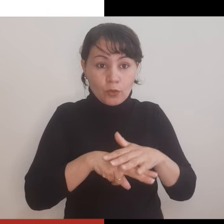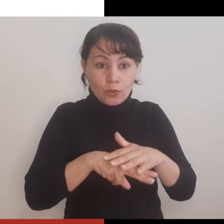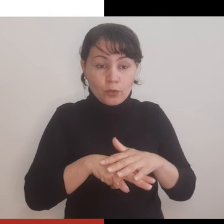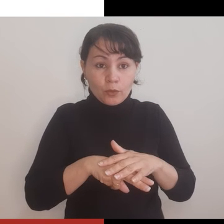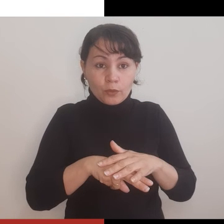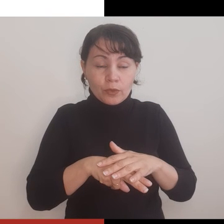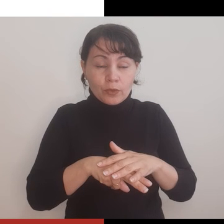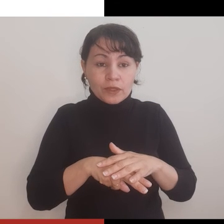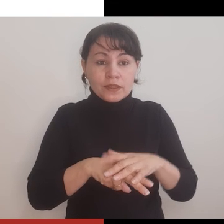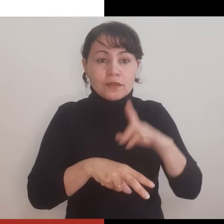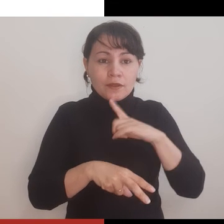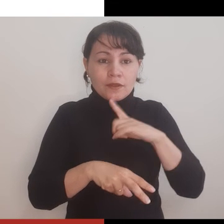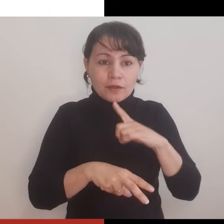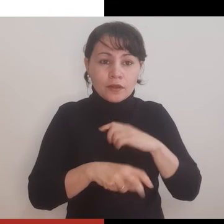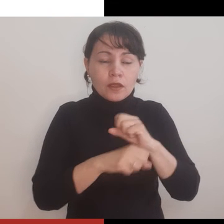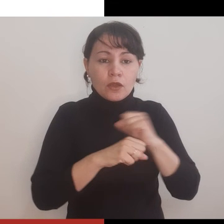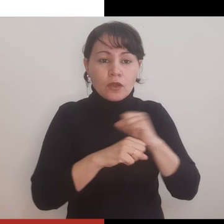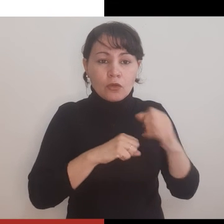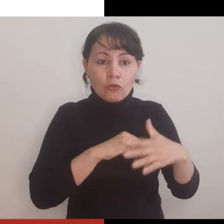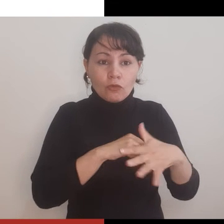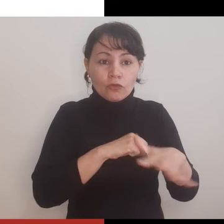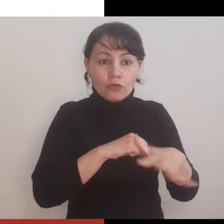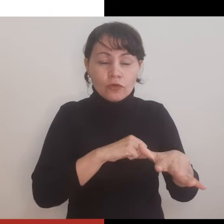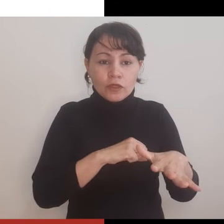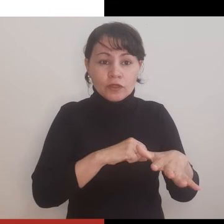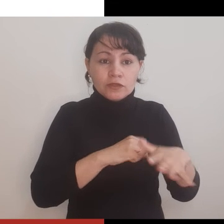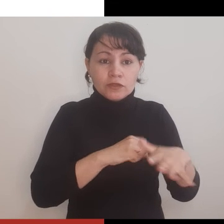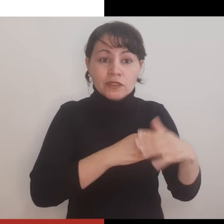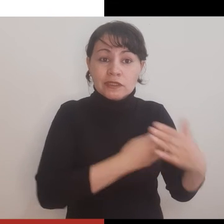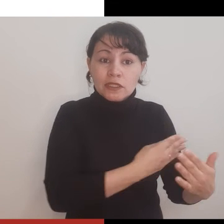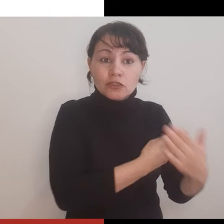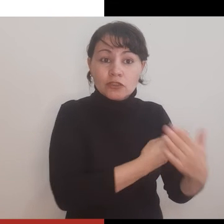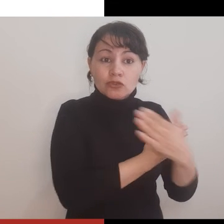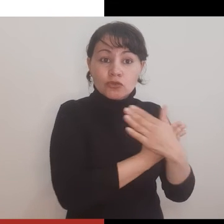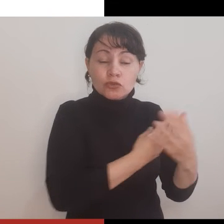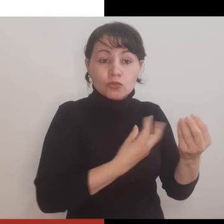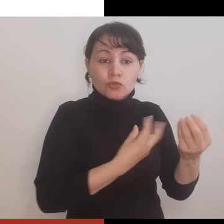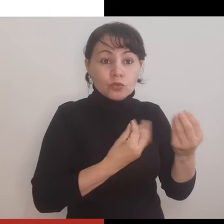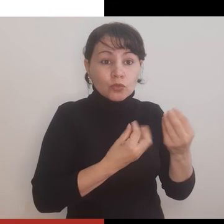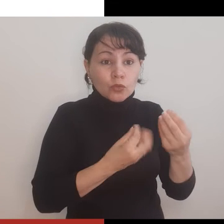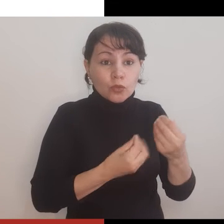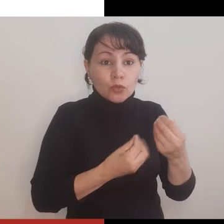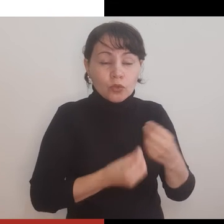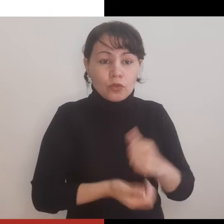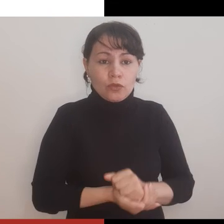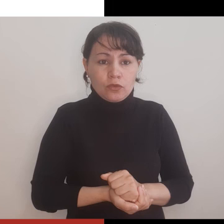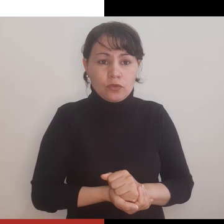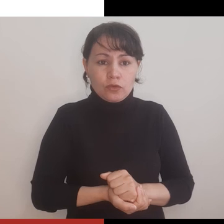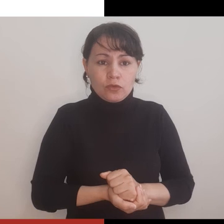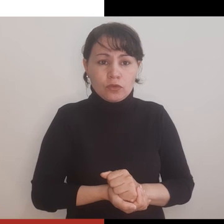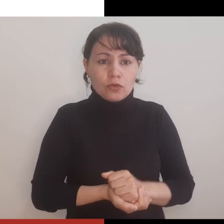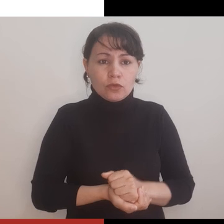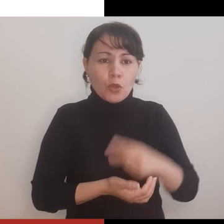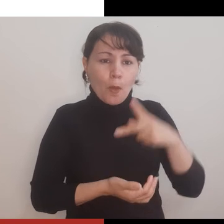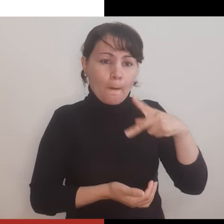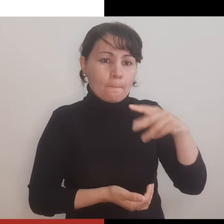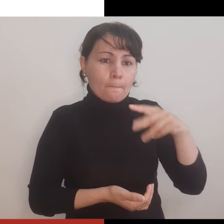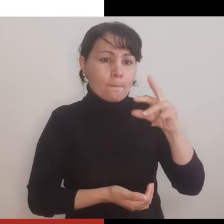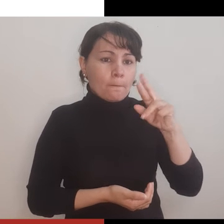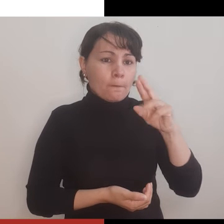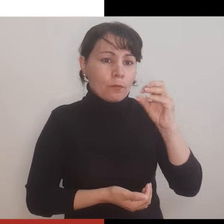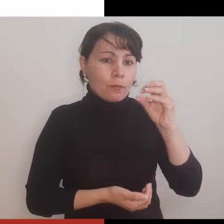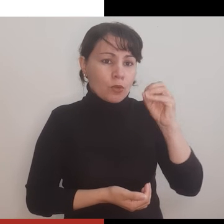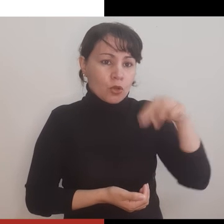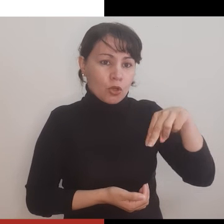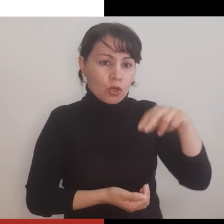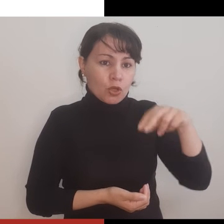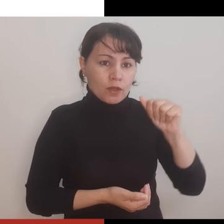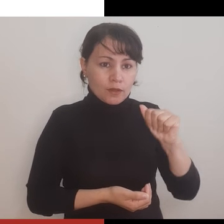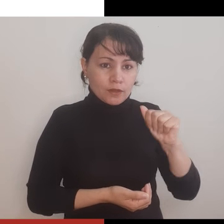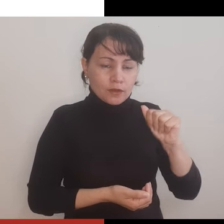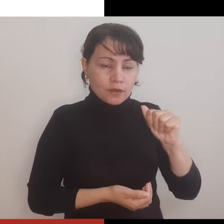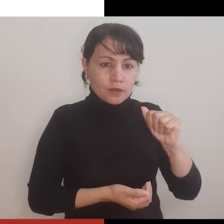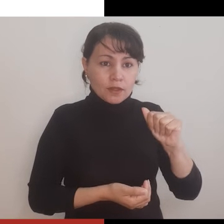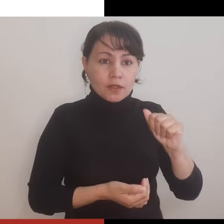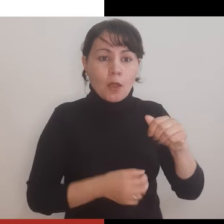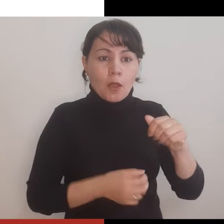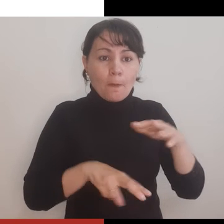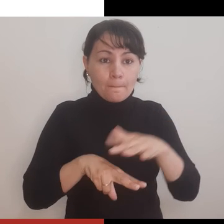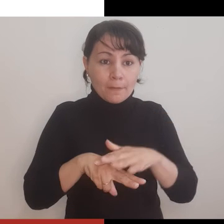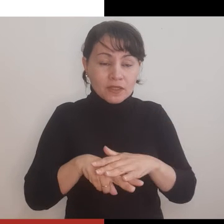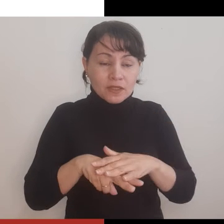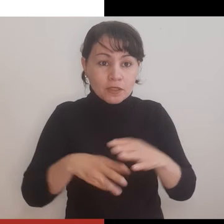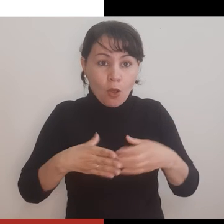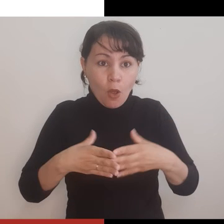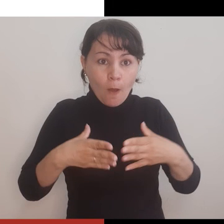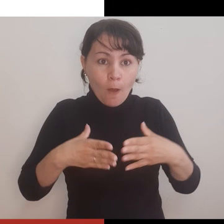pela COVID se beneficiam muito da posição de prona. Por quê? Porque quando você prona um paciente,